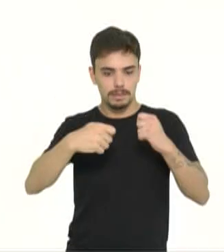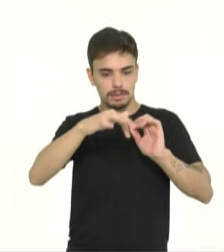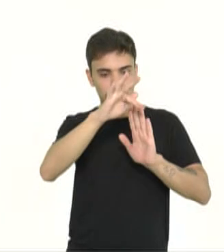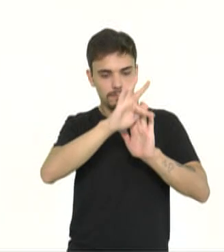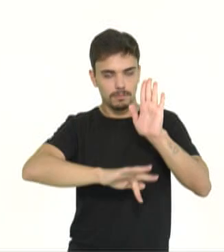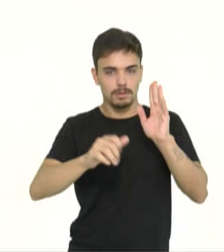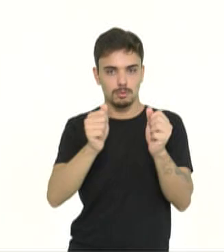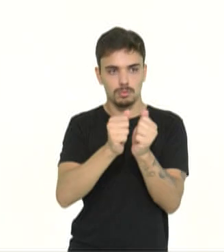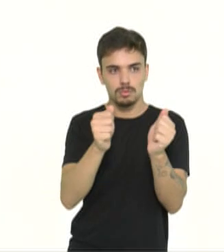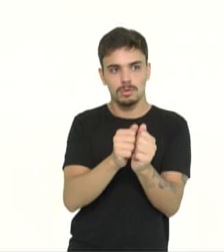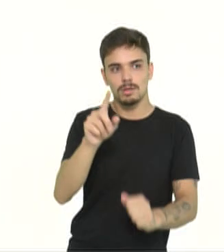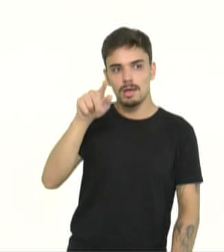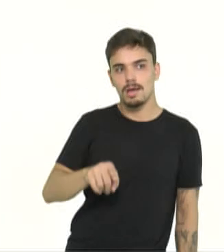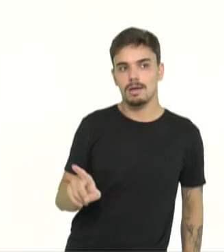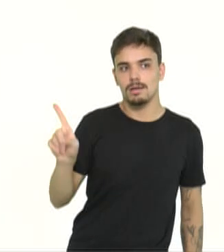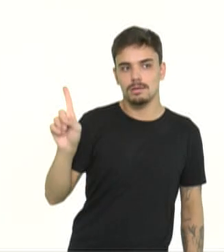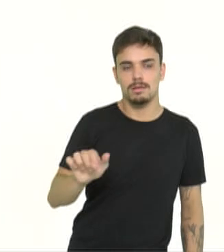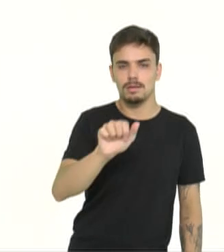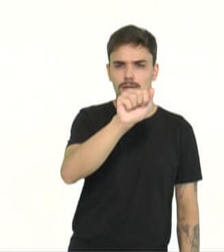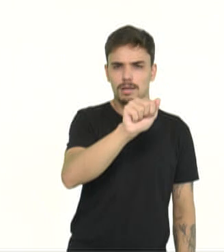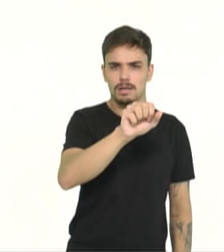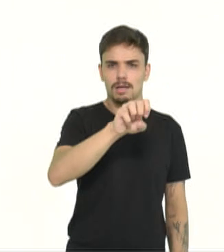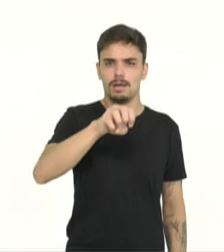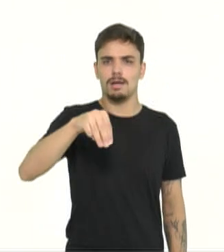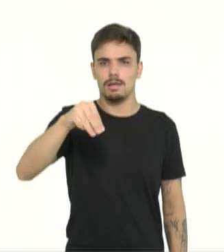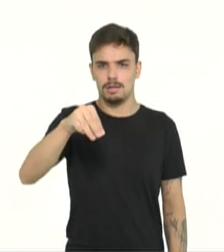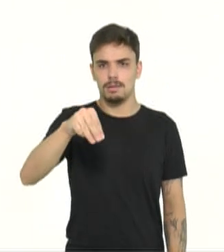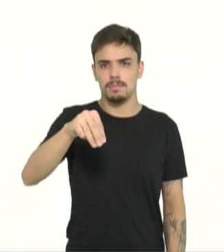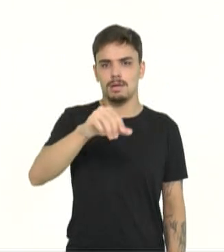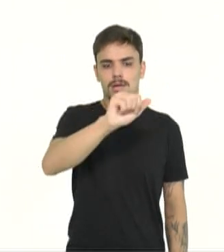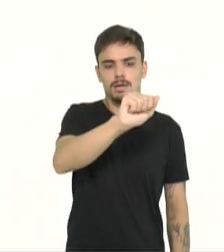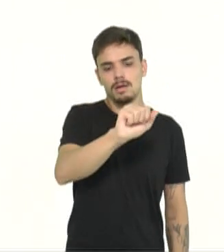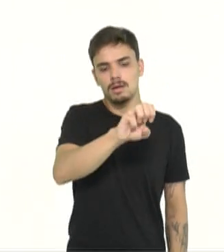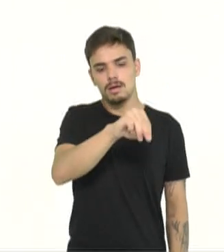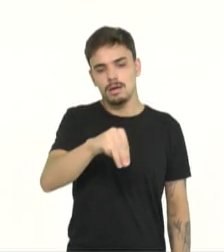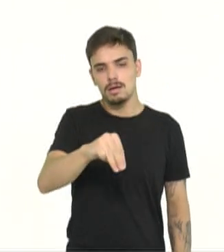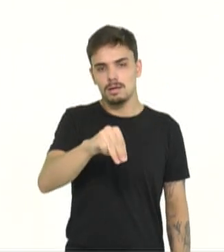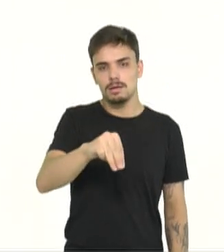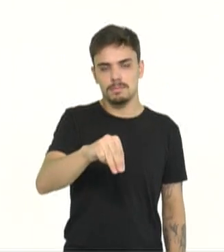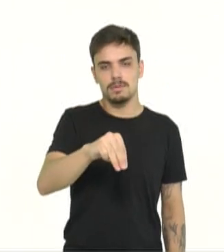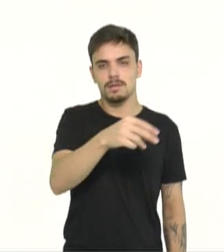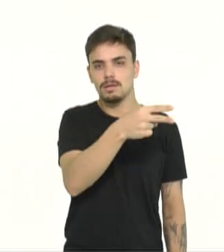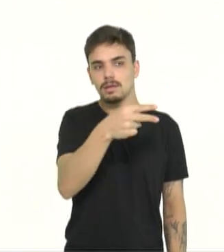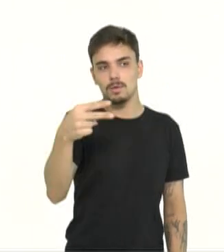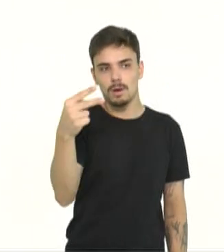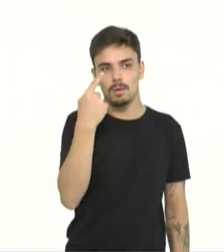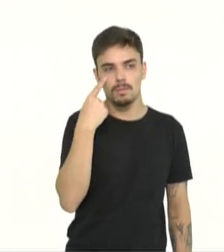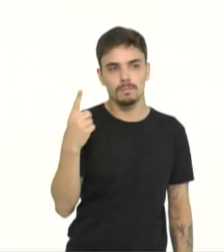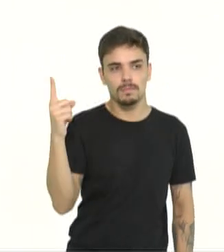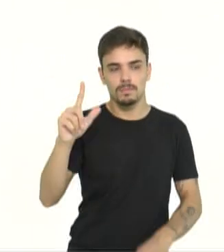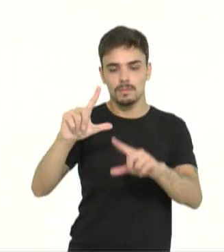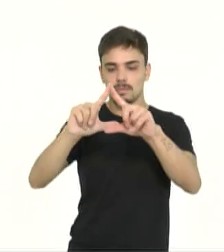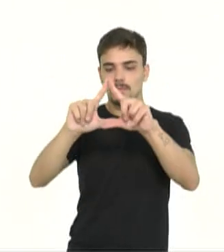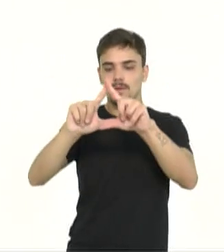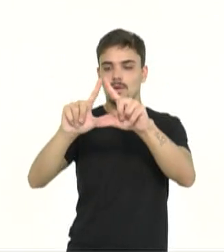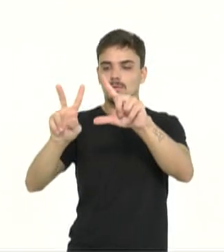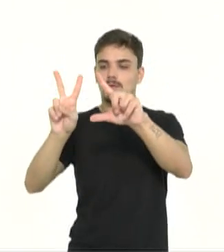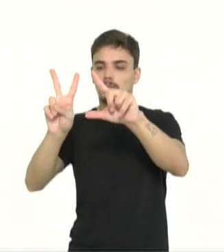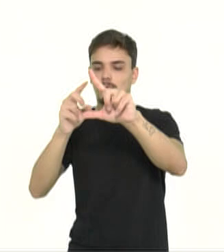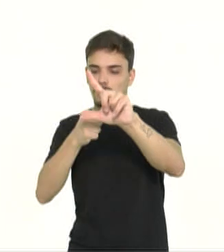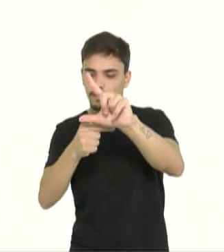É essa aqui, AM, ou simplesmente A, tá? De aceleração média, né? Igual ΔV, e